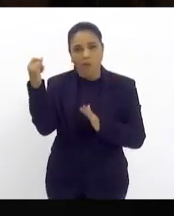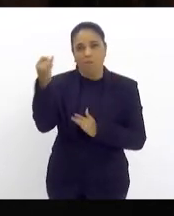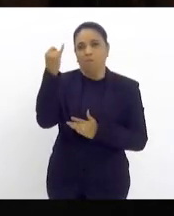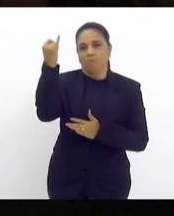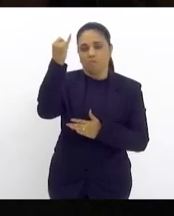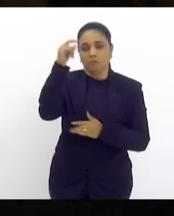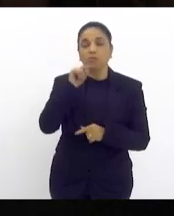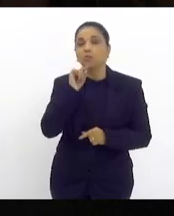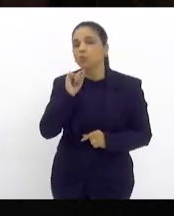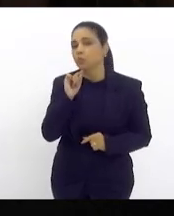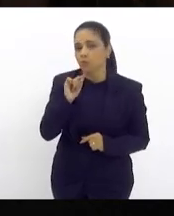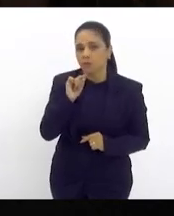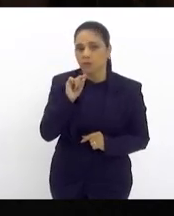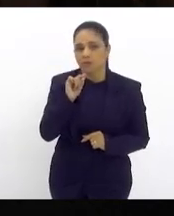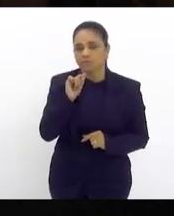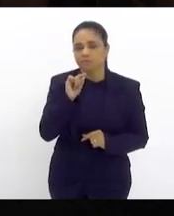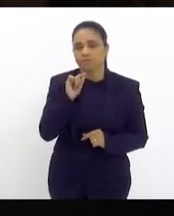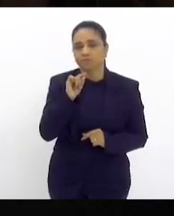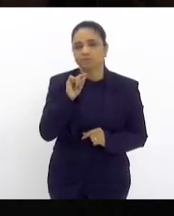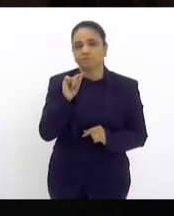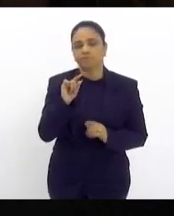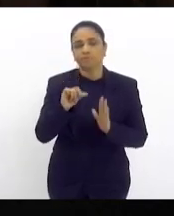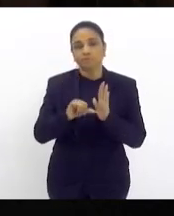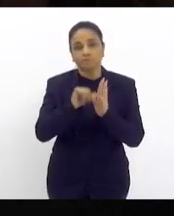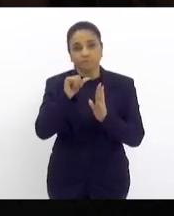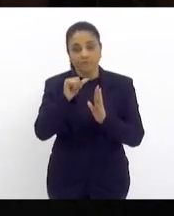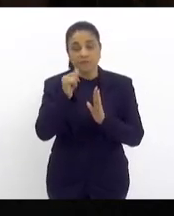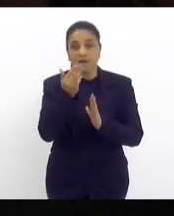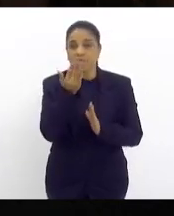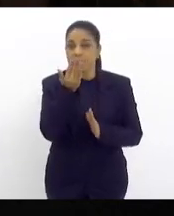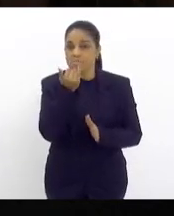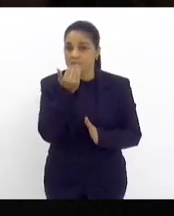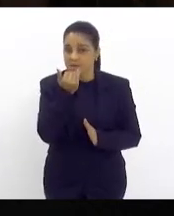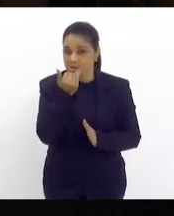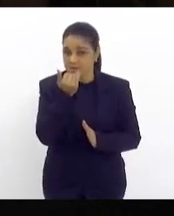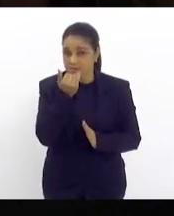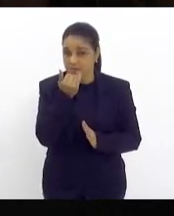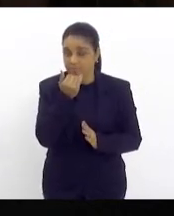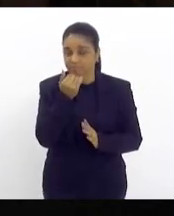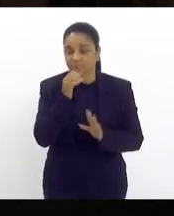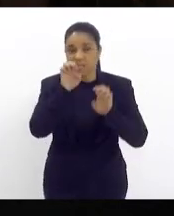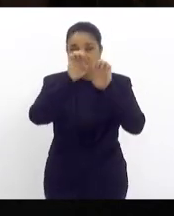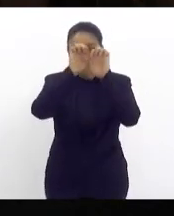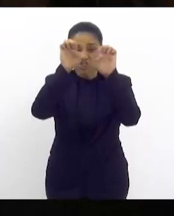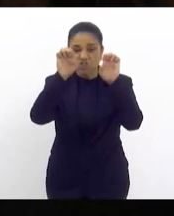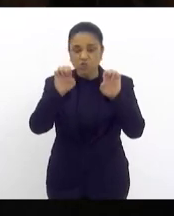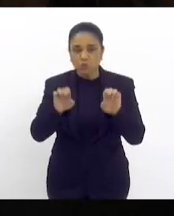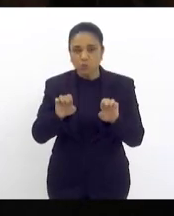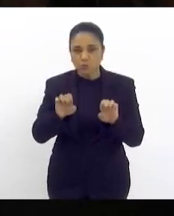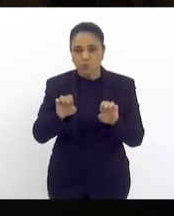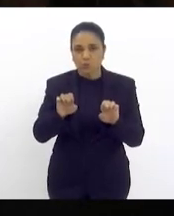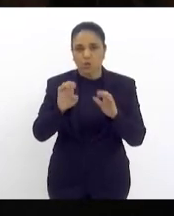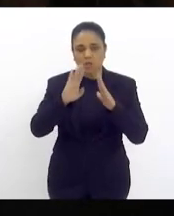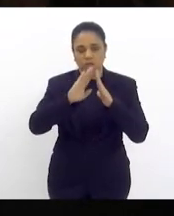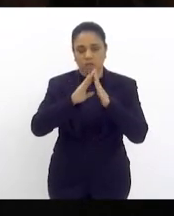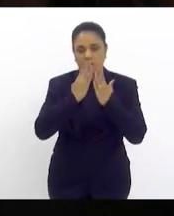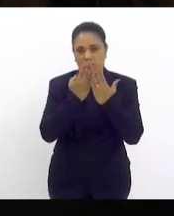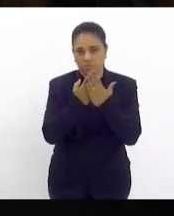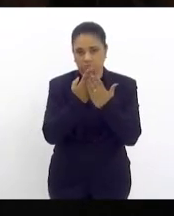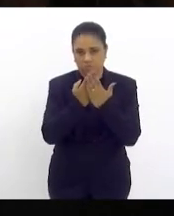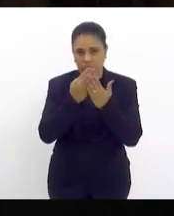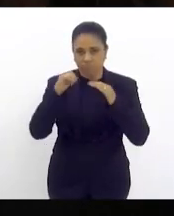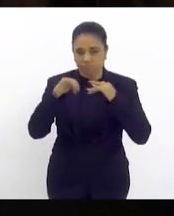a questão relacionada a merenda escolar e também a estrutura das escolas de São Gonçalo foi uma reunião com